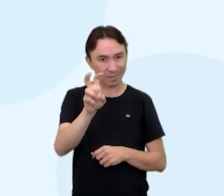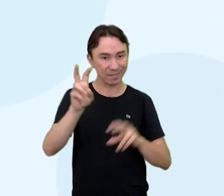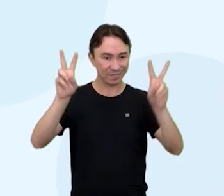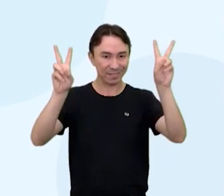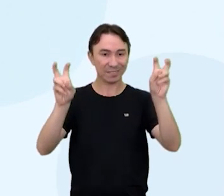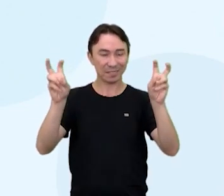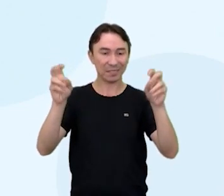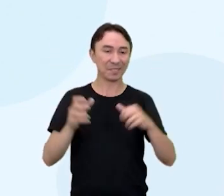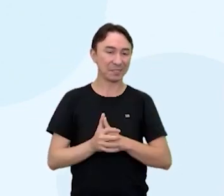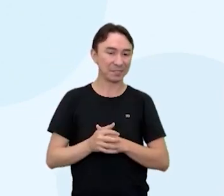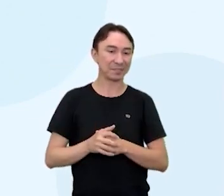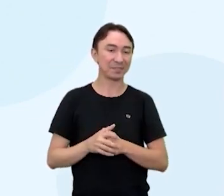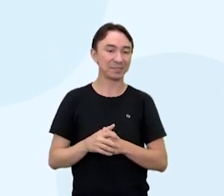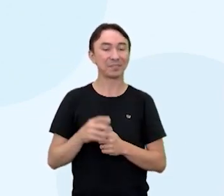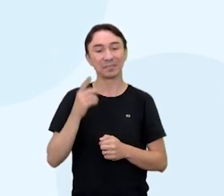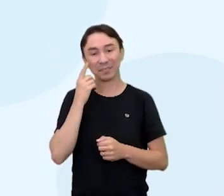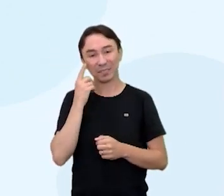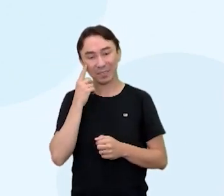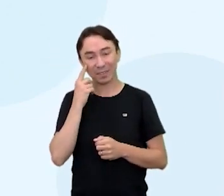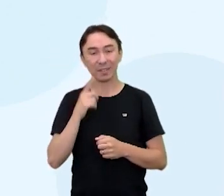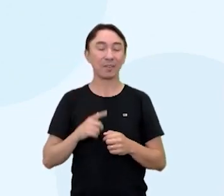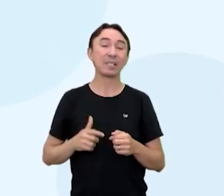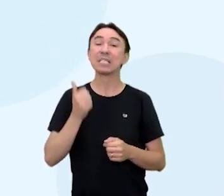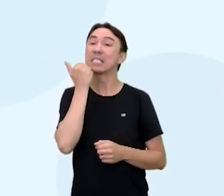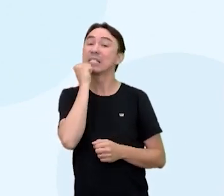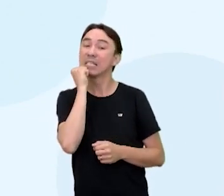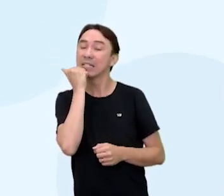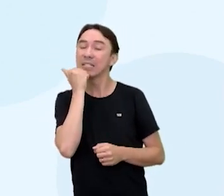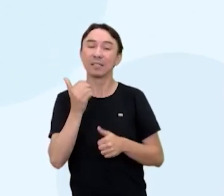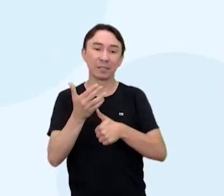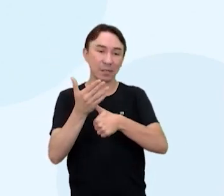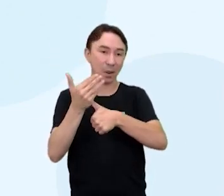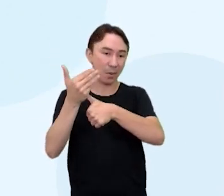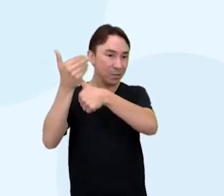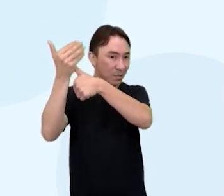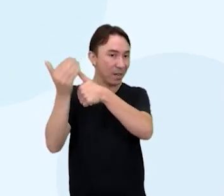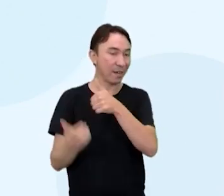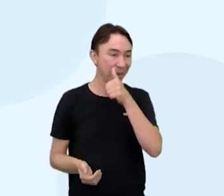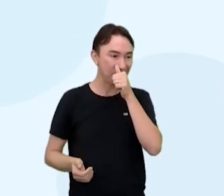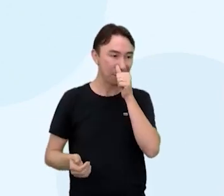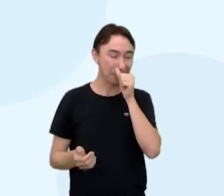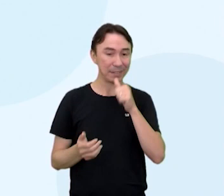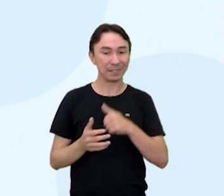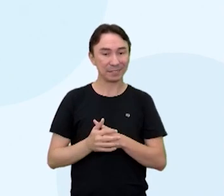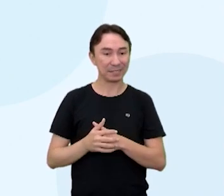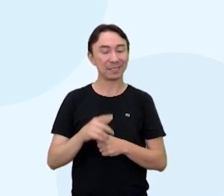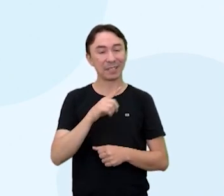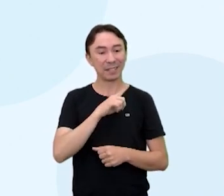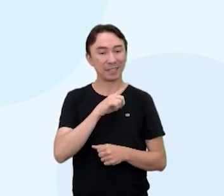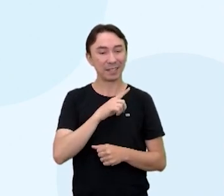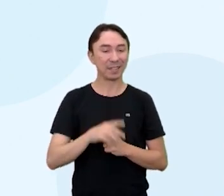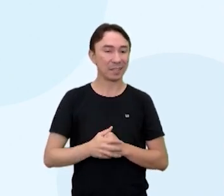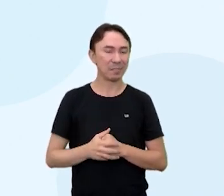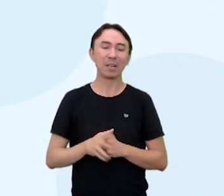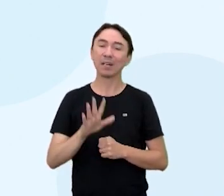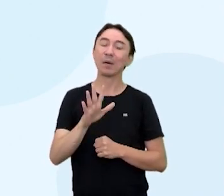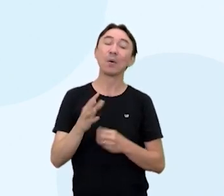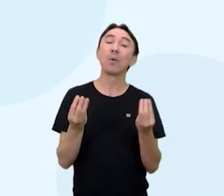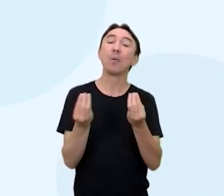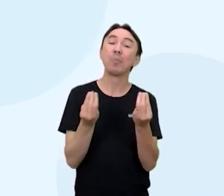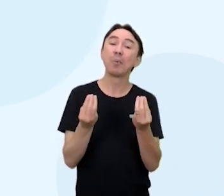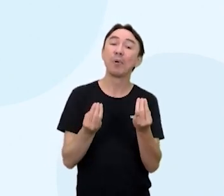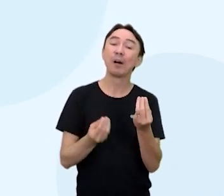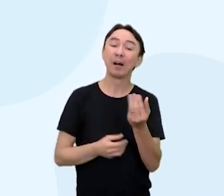eu sou desses. Ciência e tecnologia. Acha que eu ia fazer? Olha só. Temos ciência e tecnologia, mas como está sendo tratado?